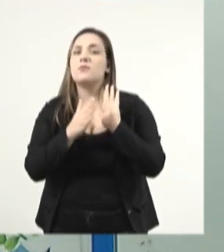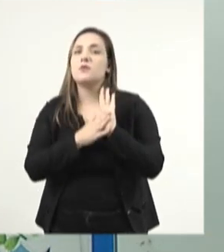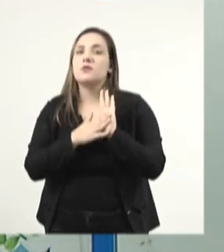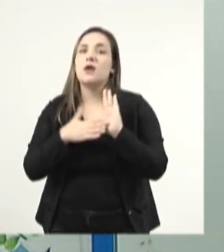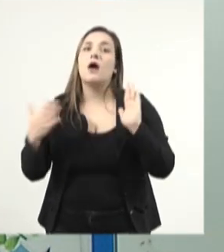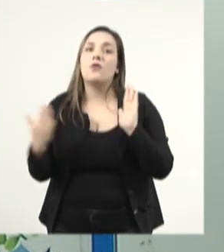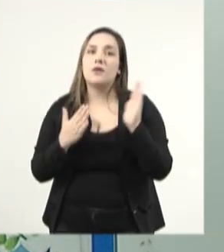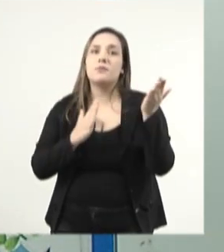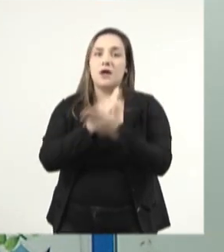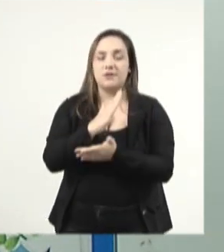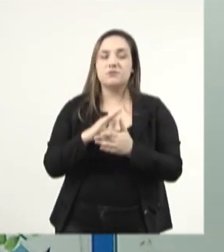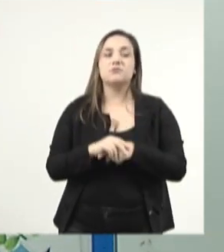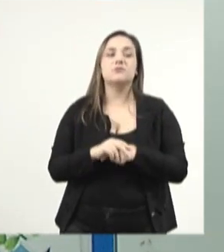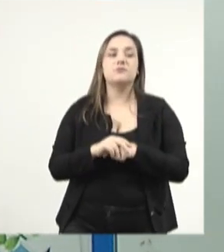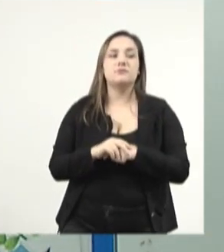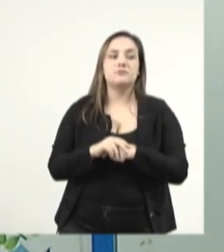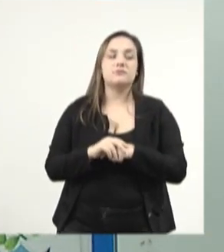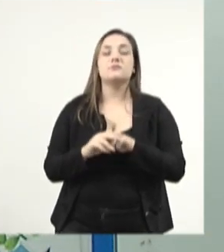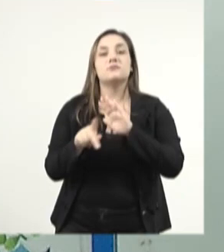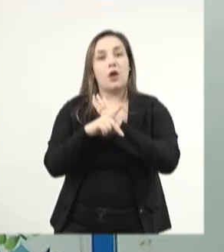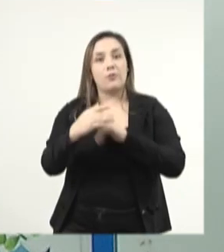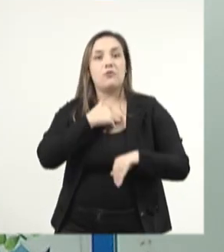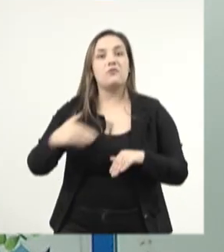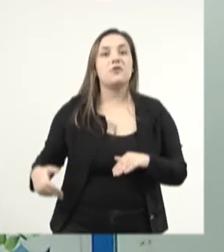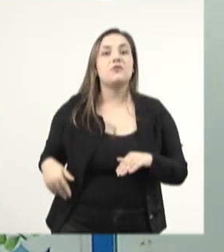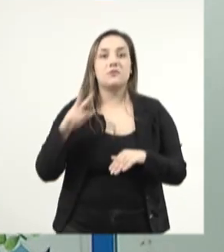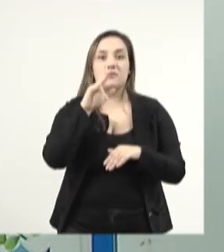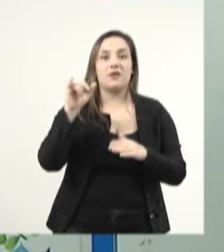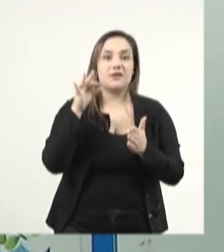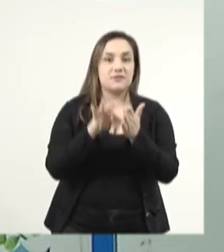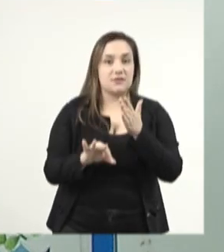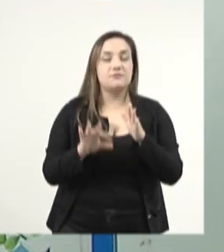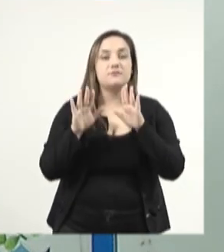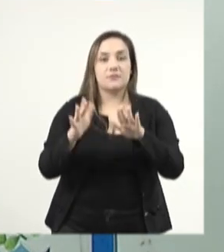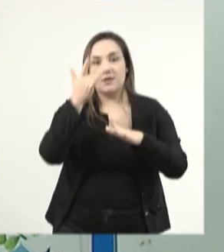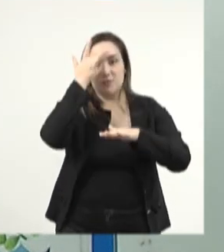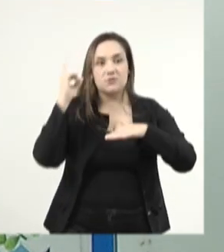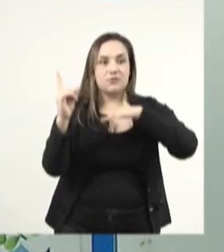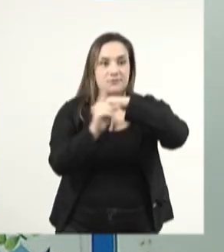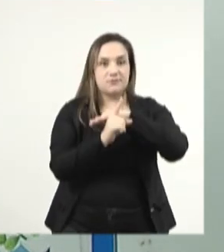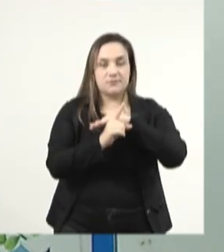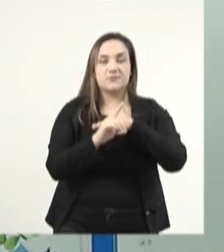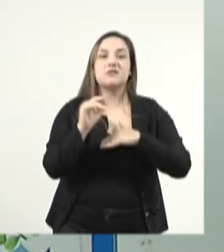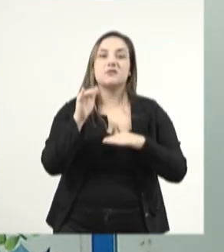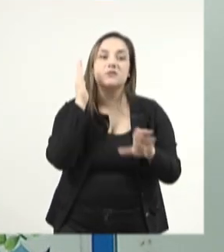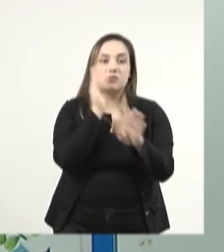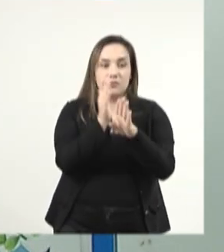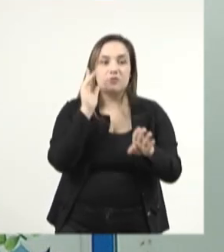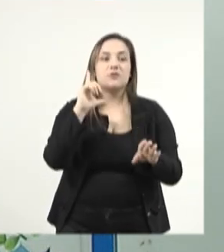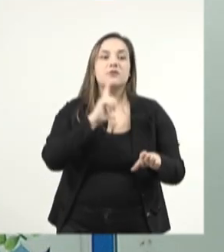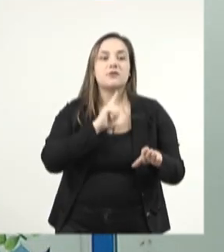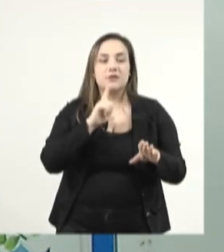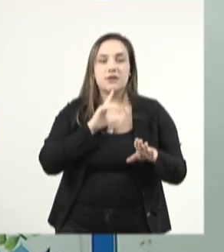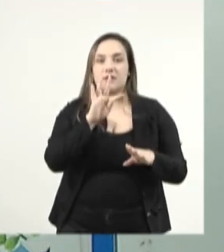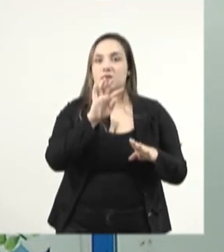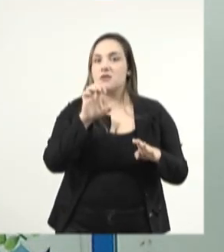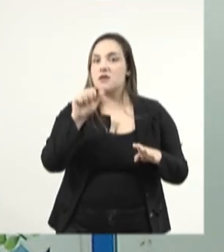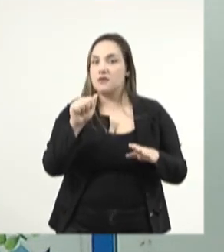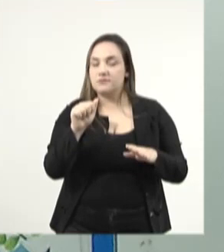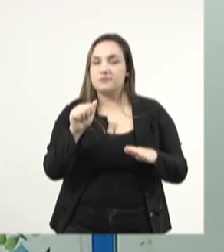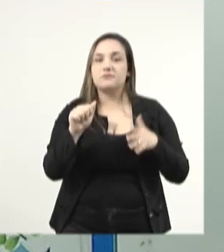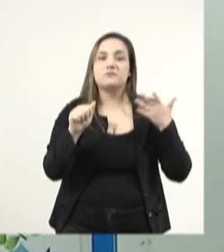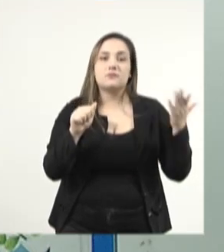que agora foi aprovada, encaminhada para a sanção do governador Eduardo Riedl? Que o paciente, se diagnosticado com TEA,